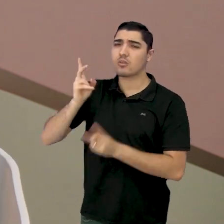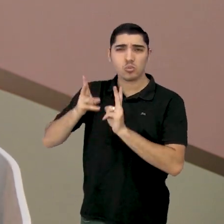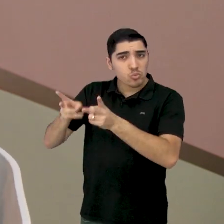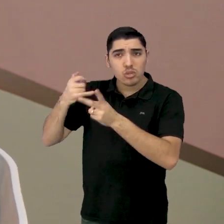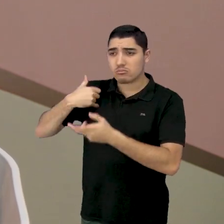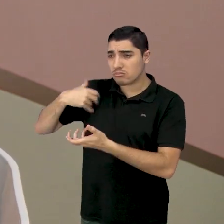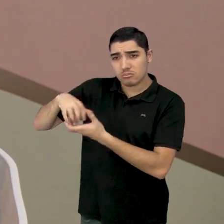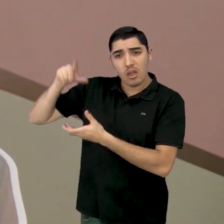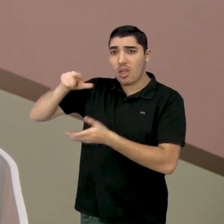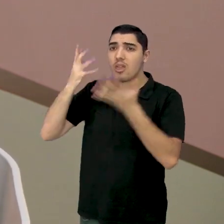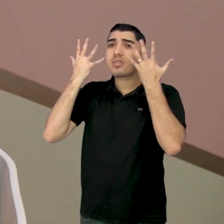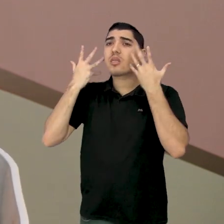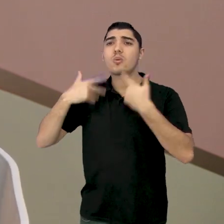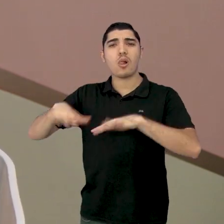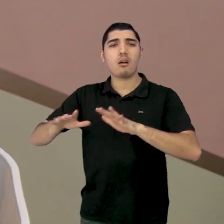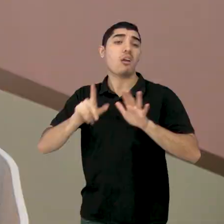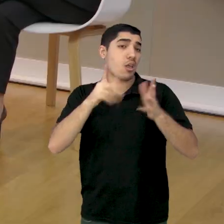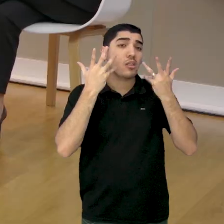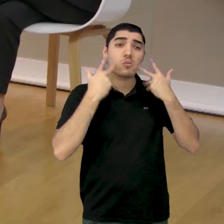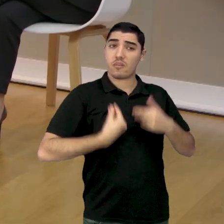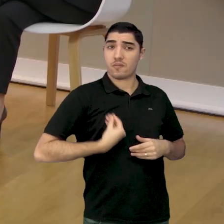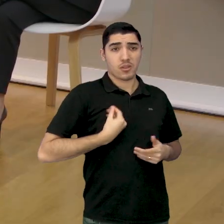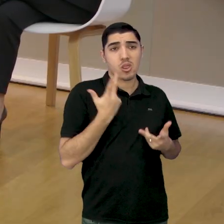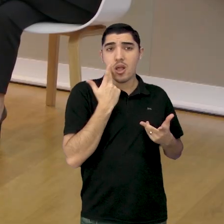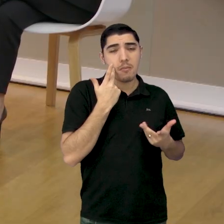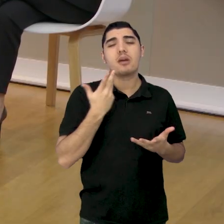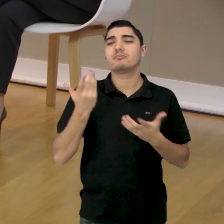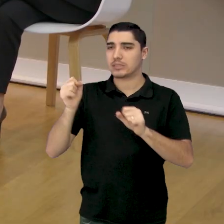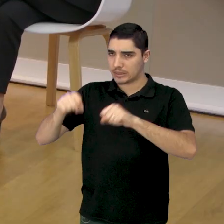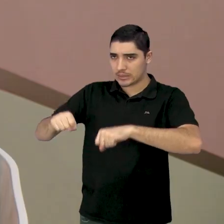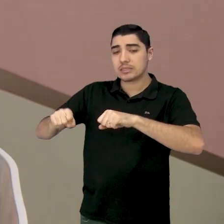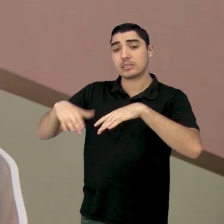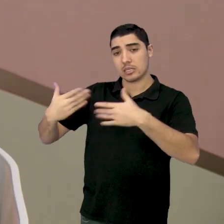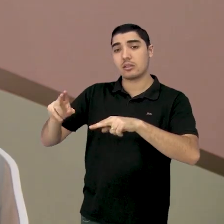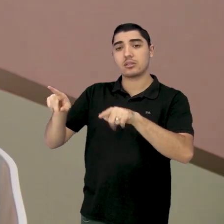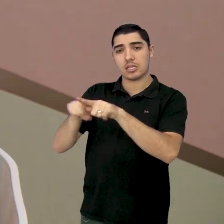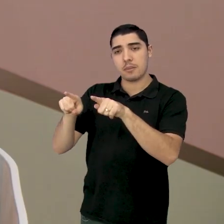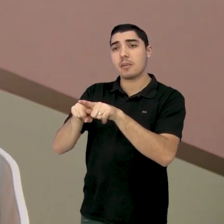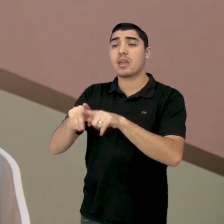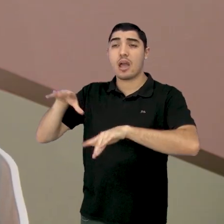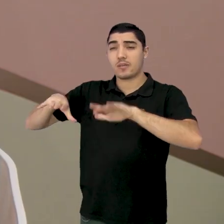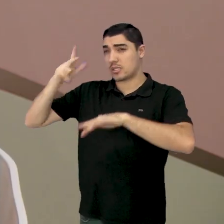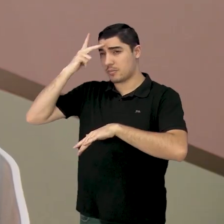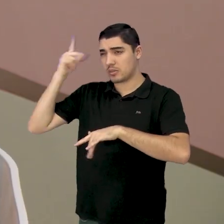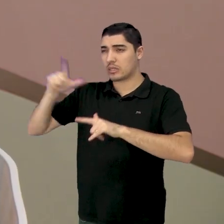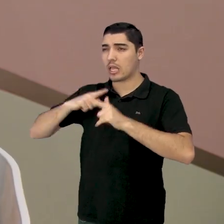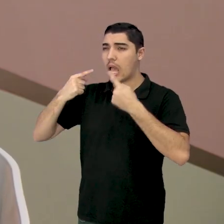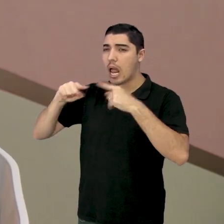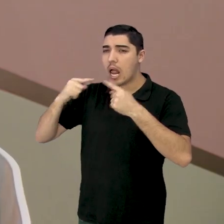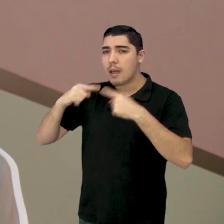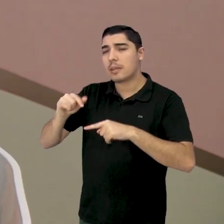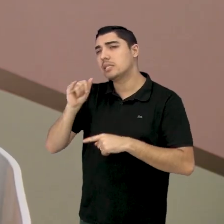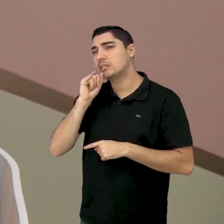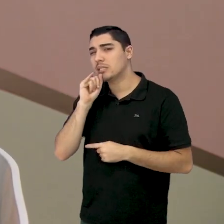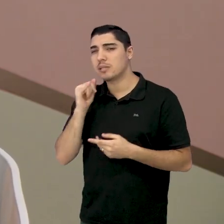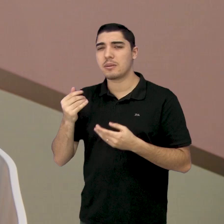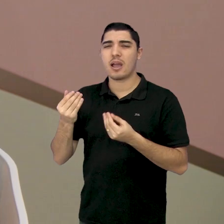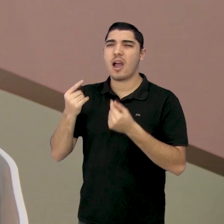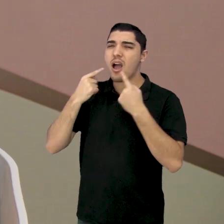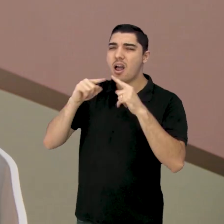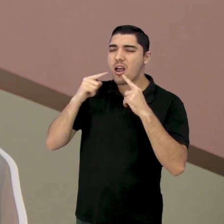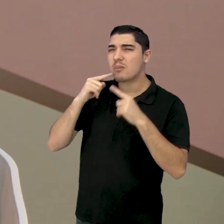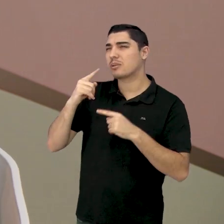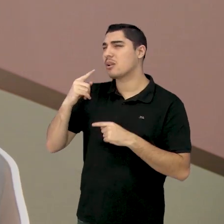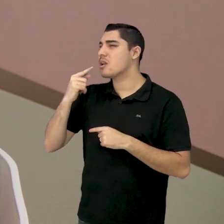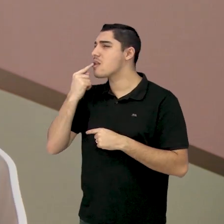envelhecendo. E então, é natural, né, É doutora? natural. Faz parte da vida. Exato. Envelhecimento da pele, a indicação de alguma queixa, né? Às vezes o paciente tem uma queixa